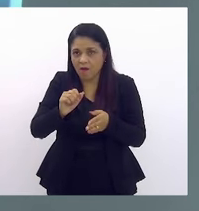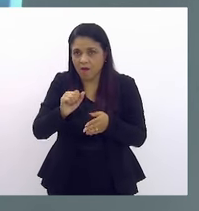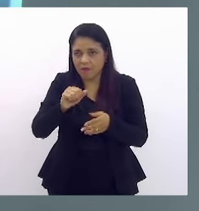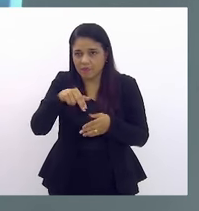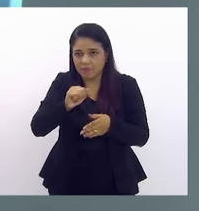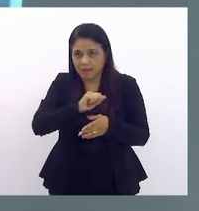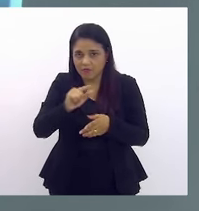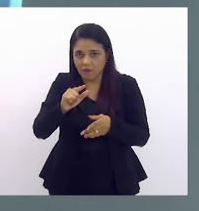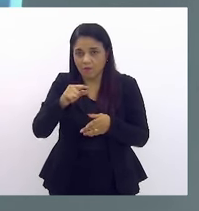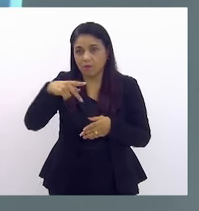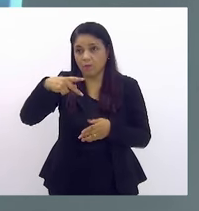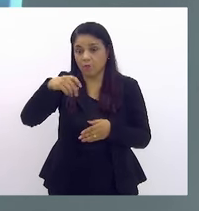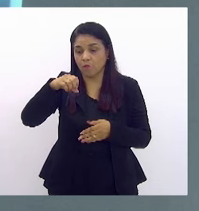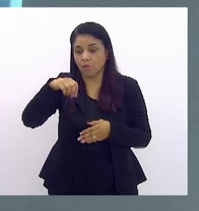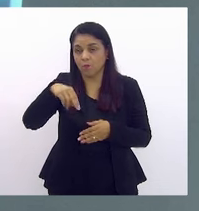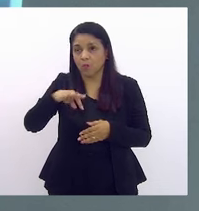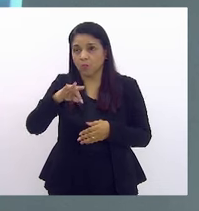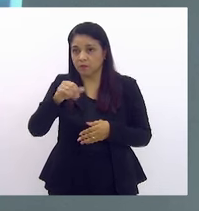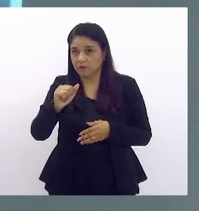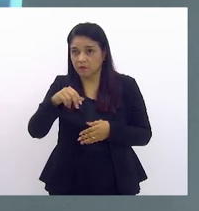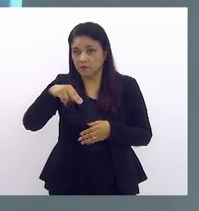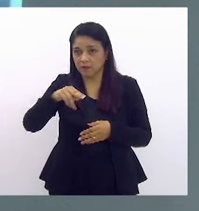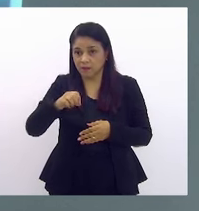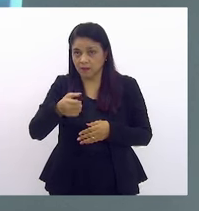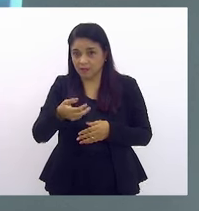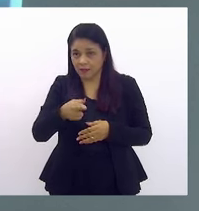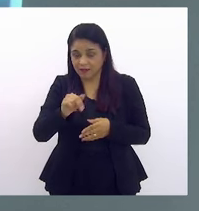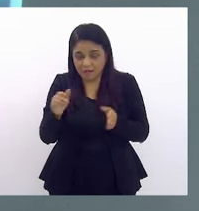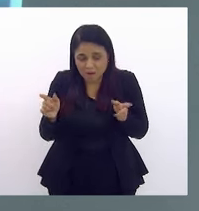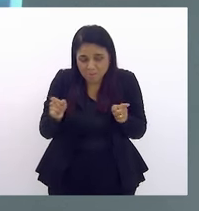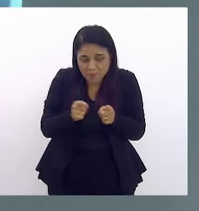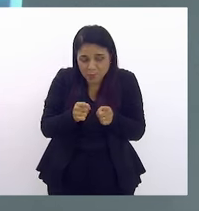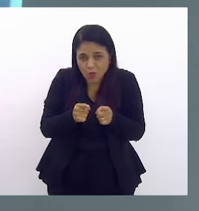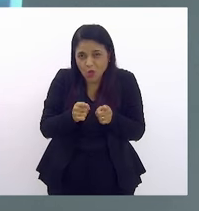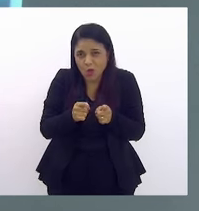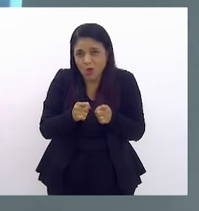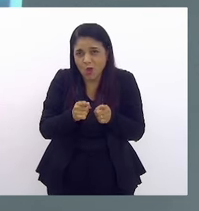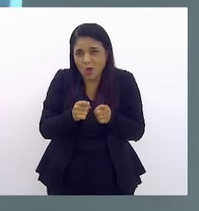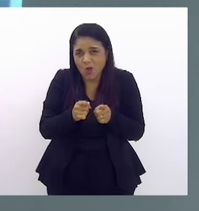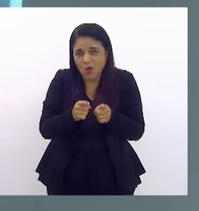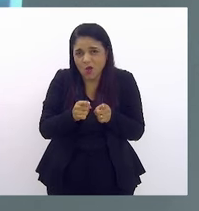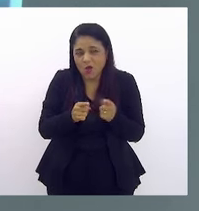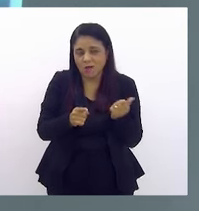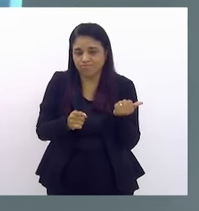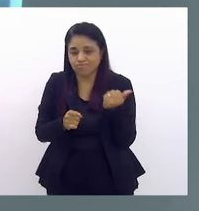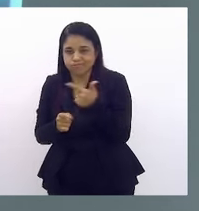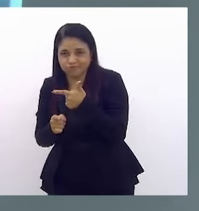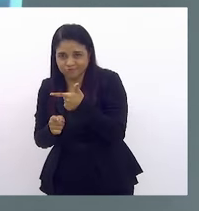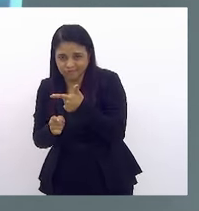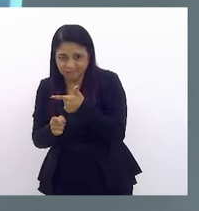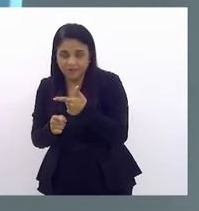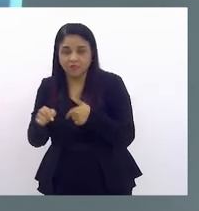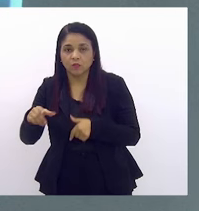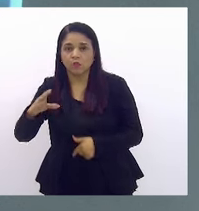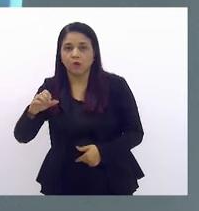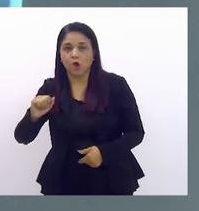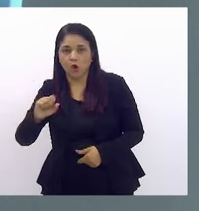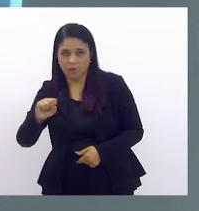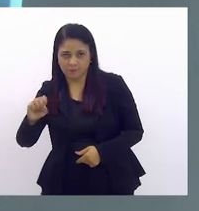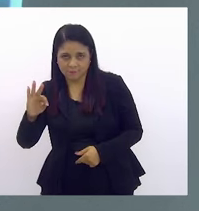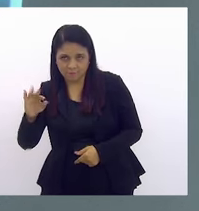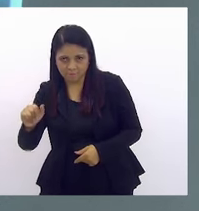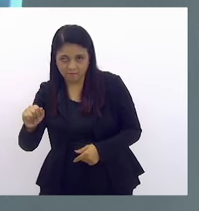de Ponta Negra, que liga também, só que é bem menor do que o canal da costa. Então, aqui a água